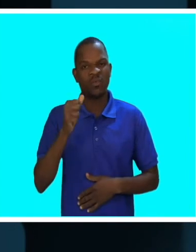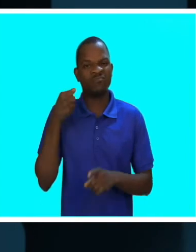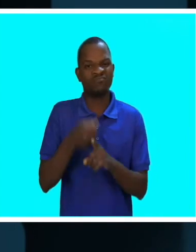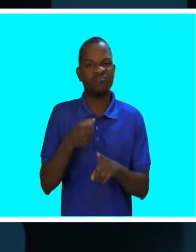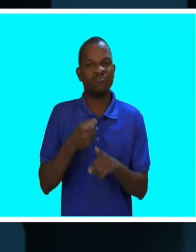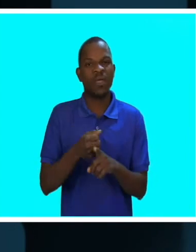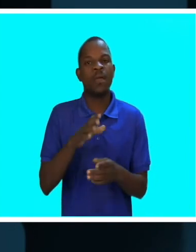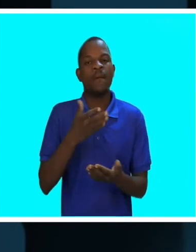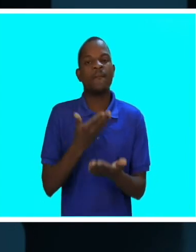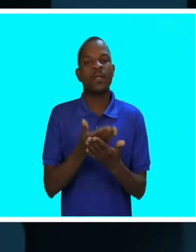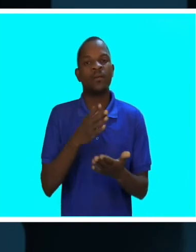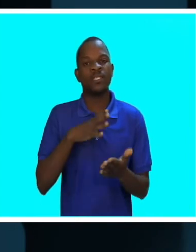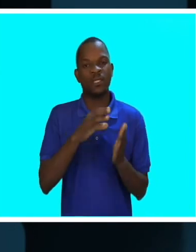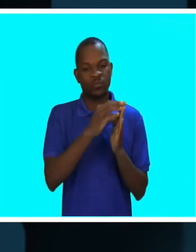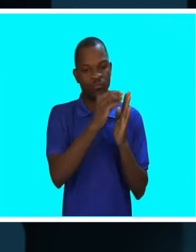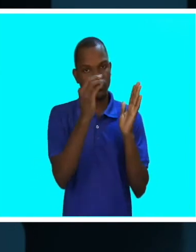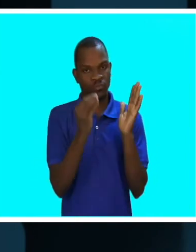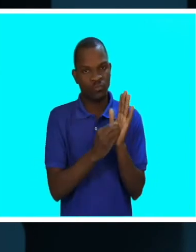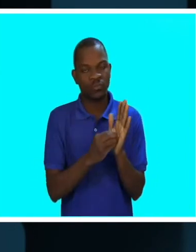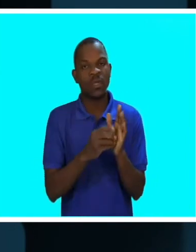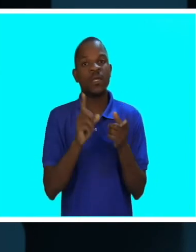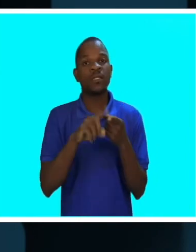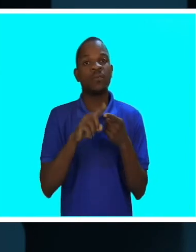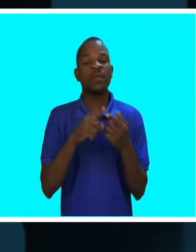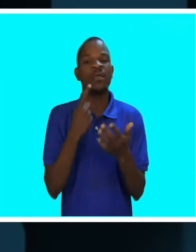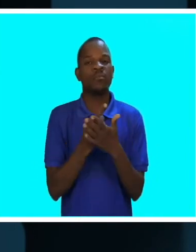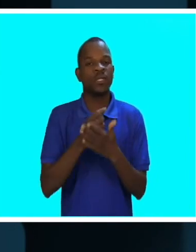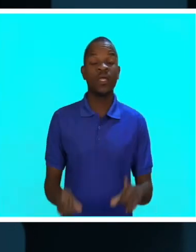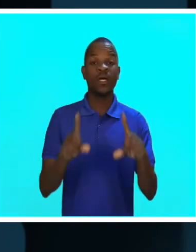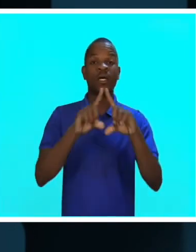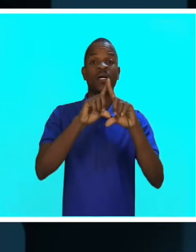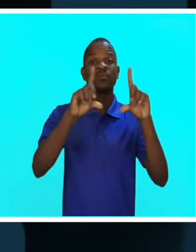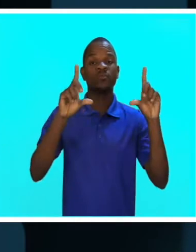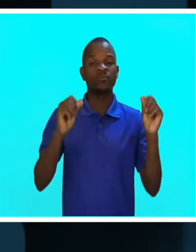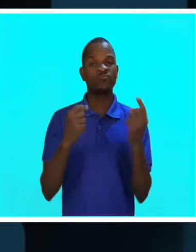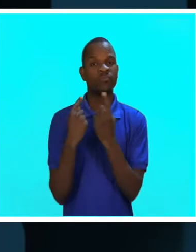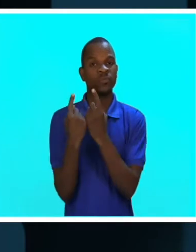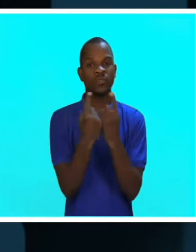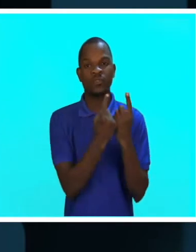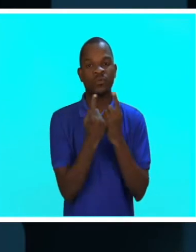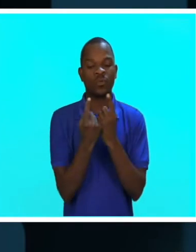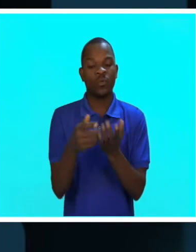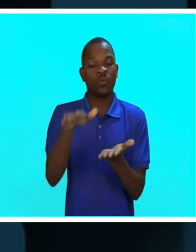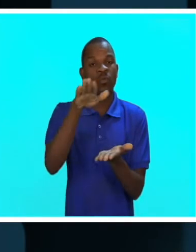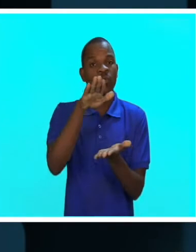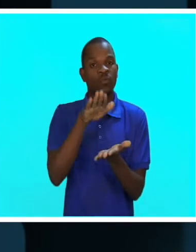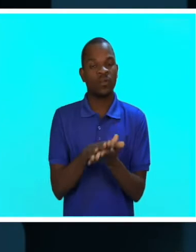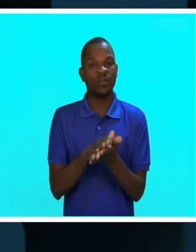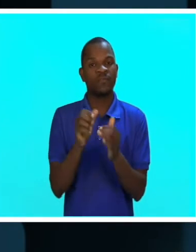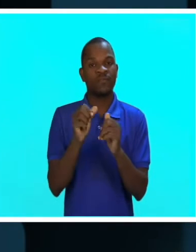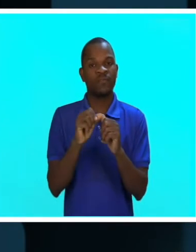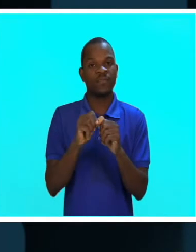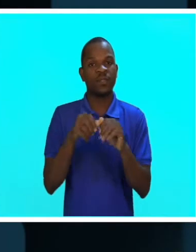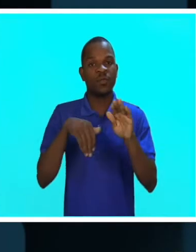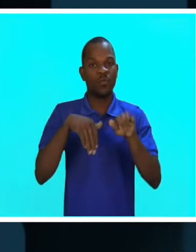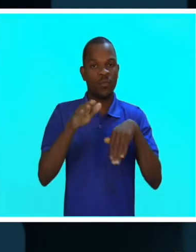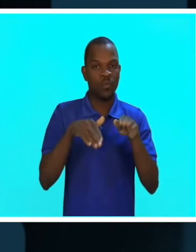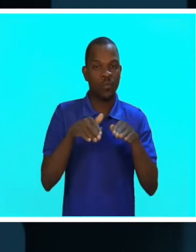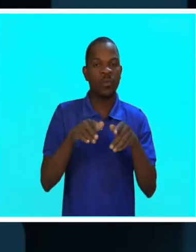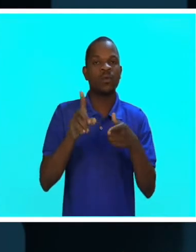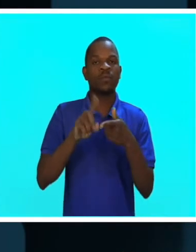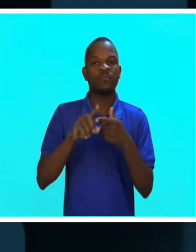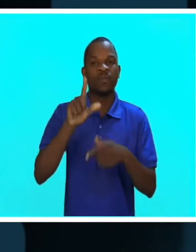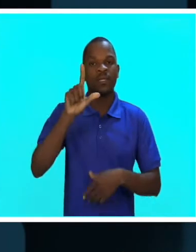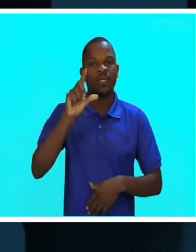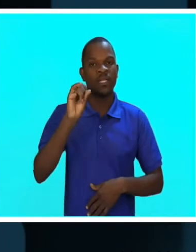valorização. E para poderem se valorizar, vão passar por poder vencer. Em relação às condições dos recintos de jogos,